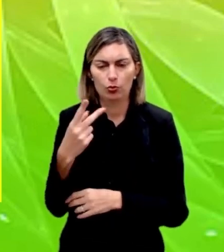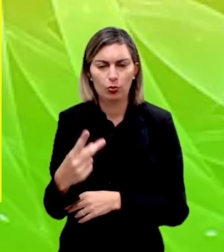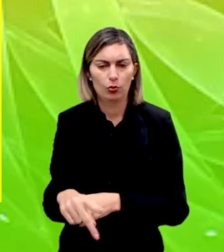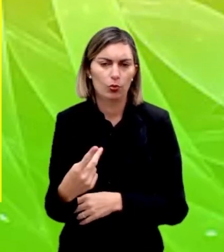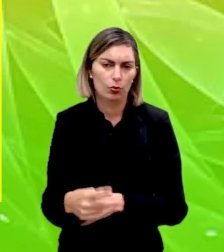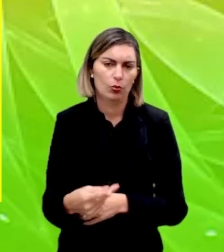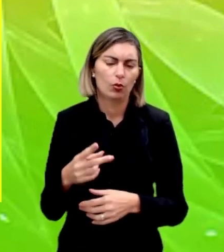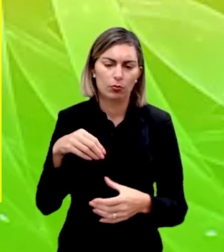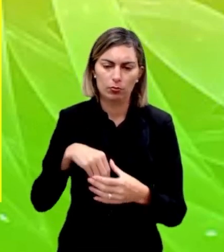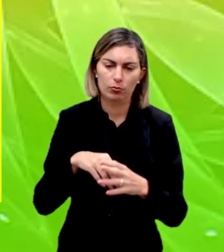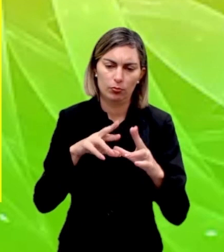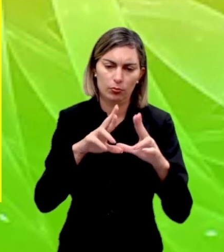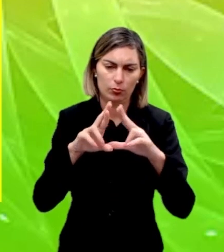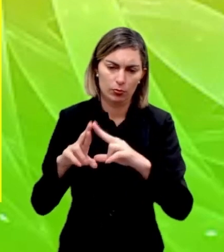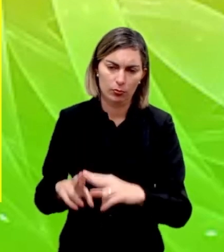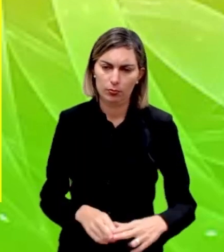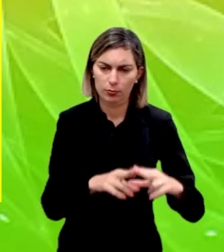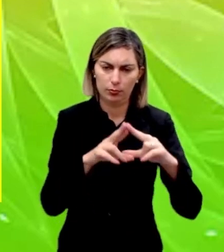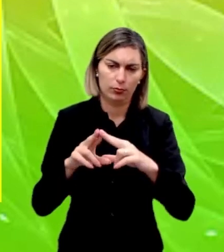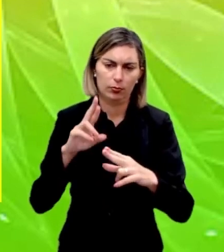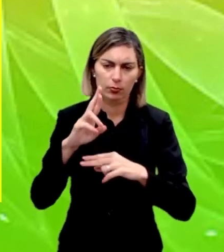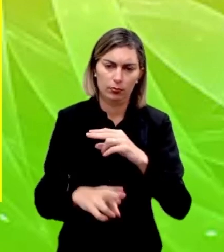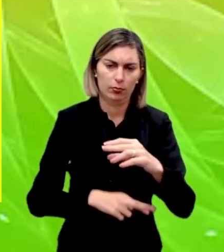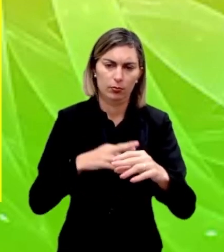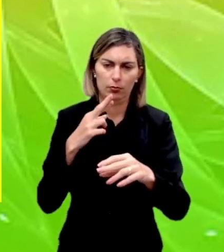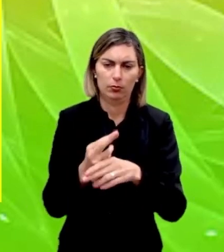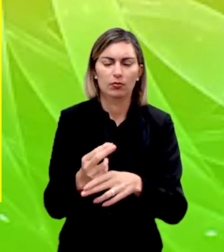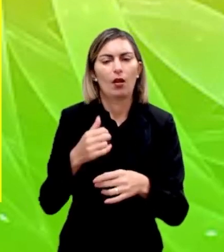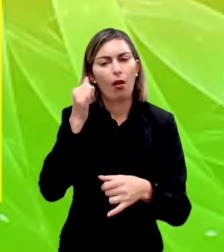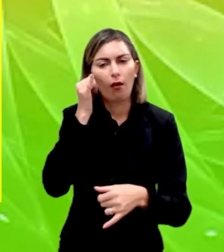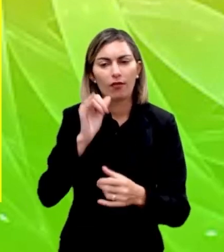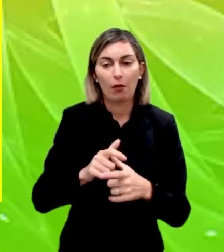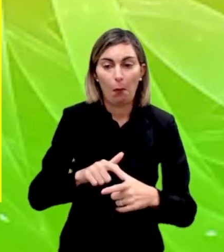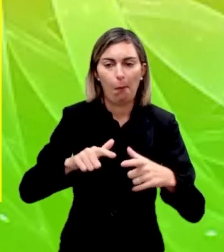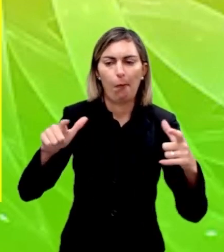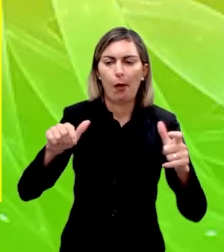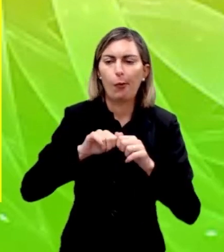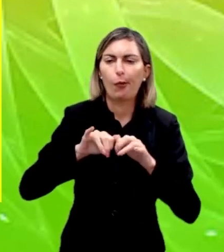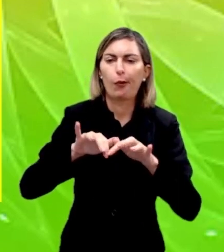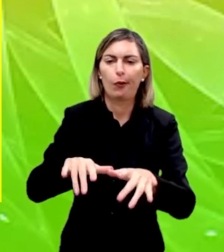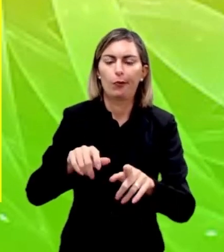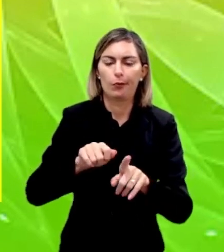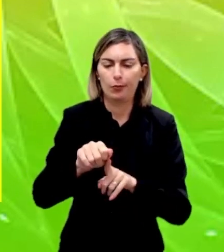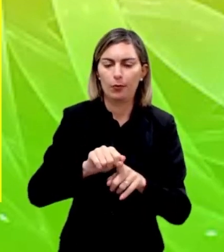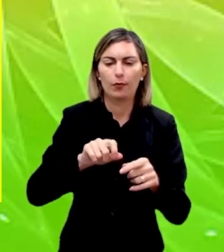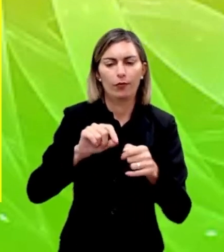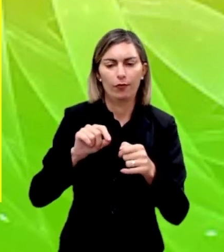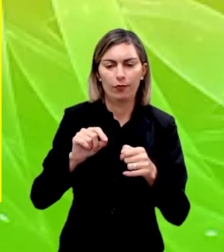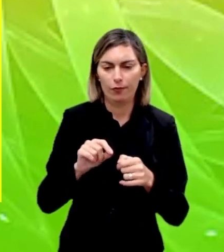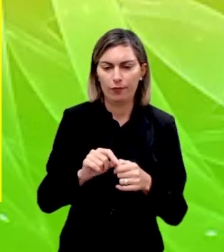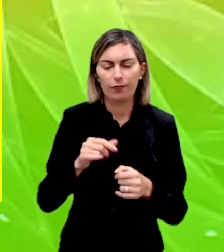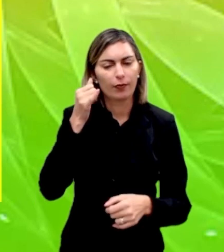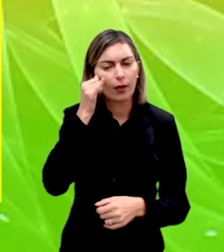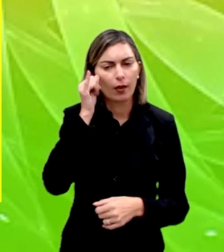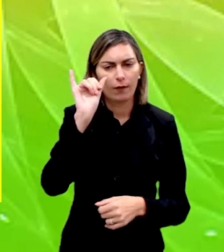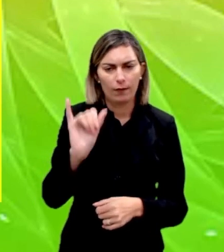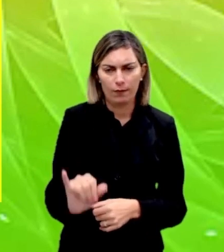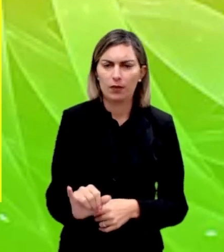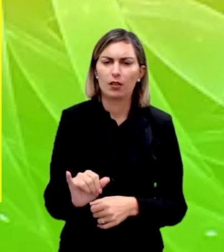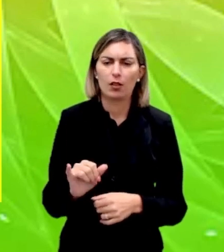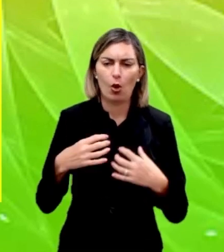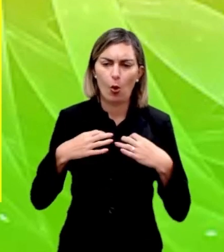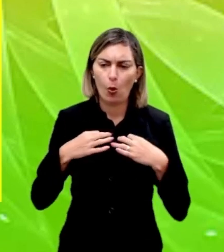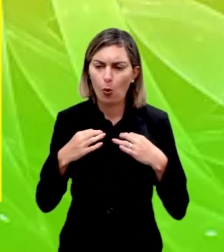na reciclagem, né? Para evitar que mais plástico seja produzido. Evite secar